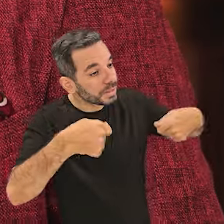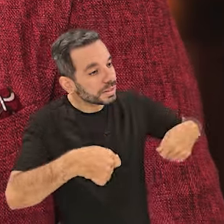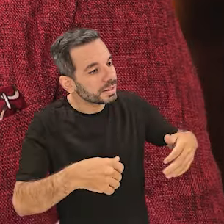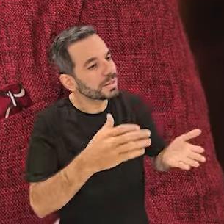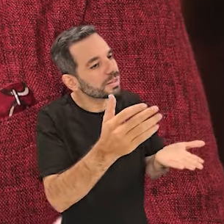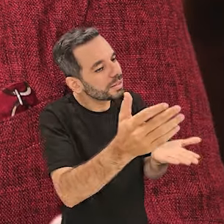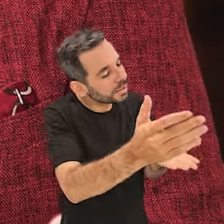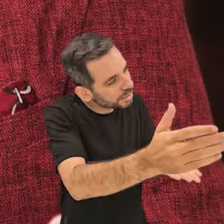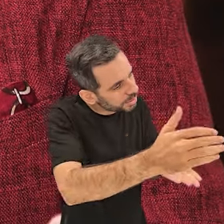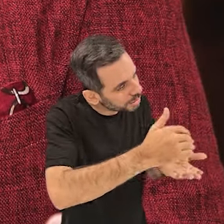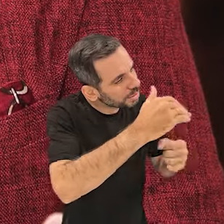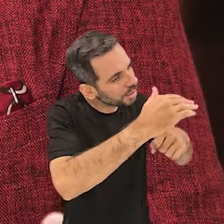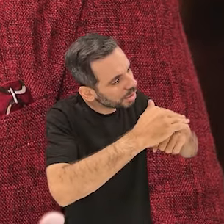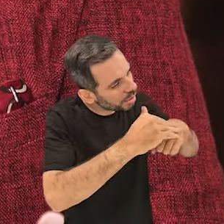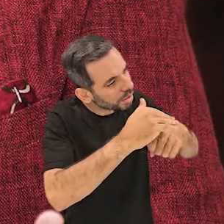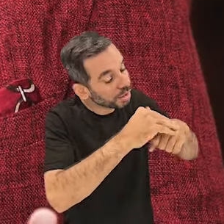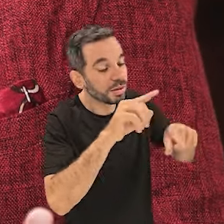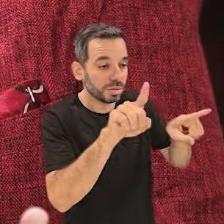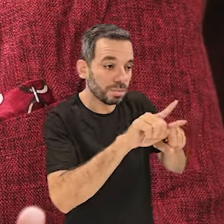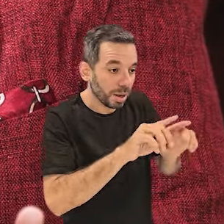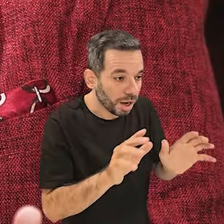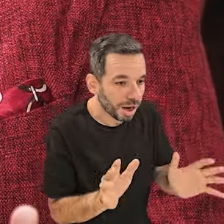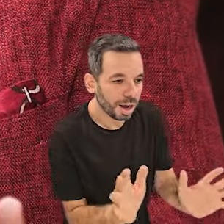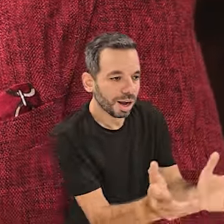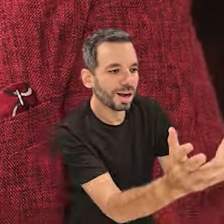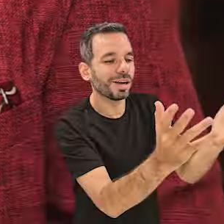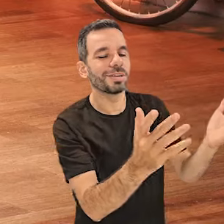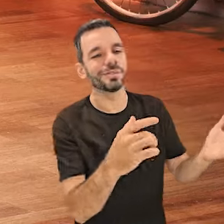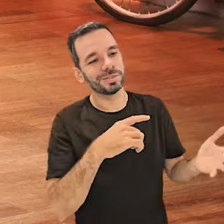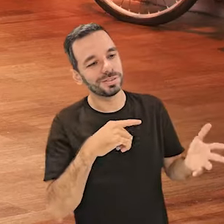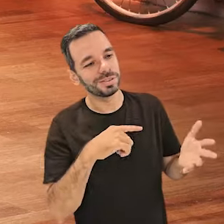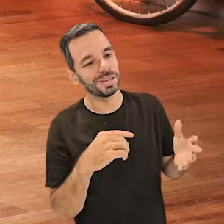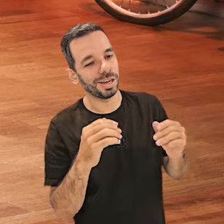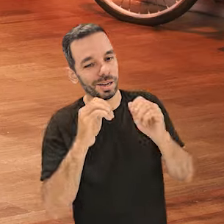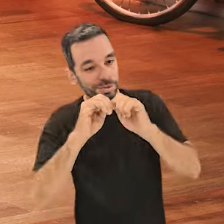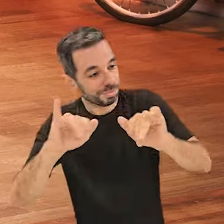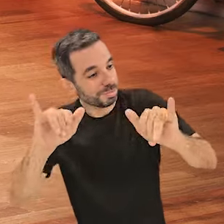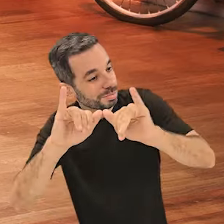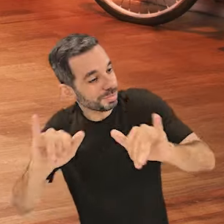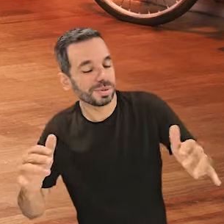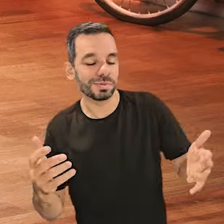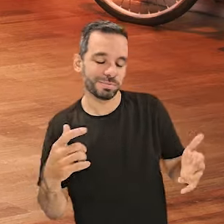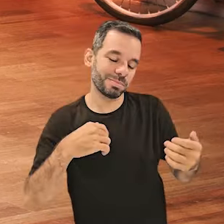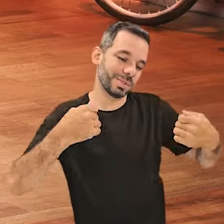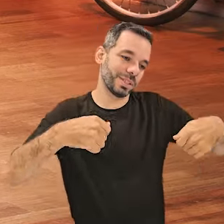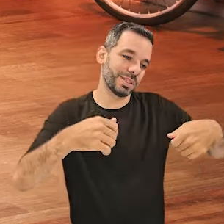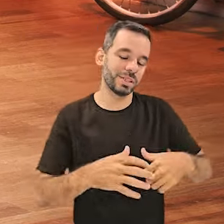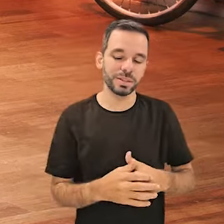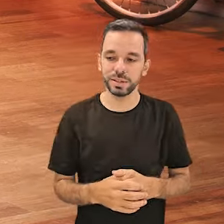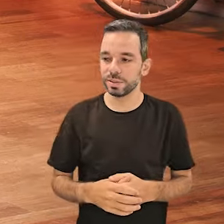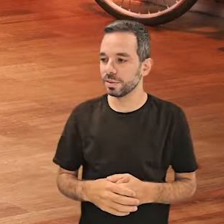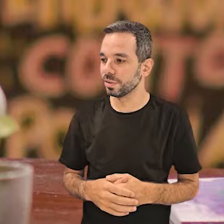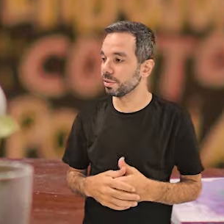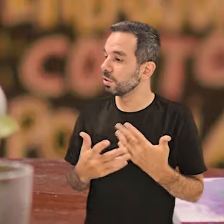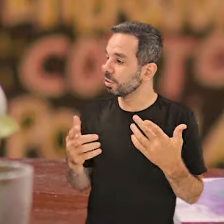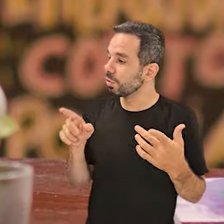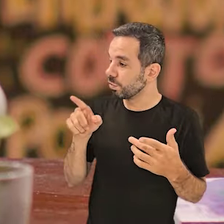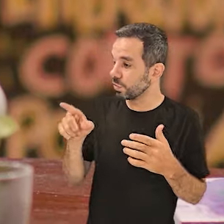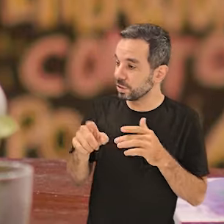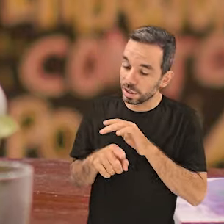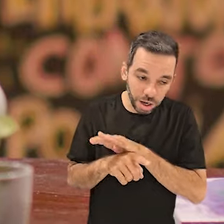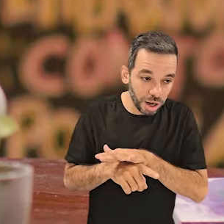né, e promover aquele autor. Então é uma função muito bacana de você poder olhar de uma maneira bem ampla. E